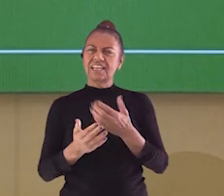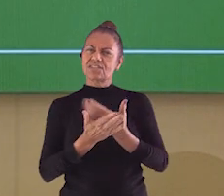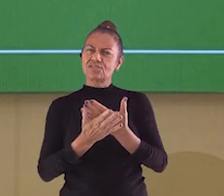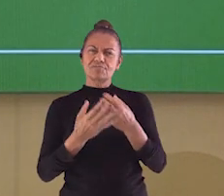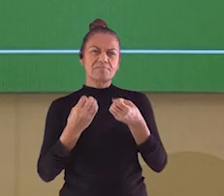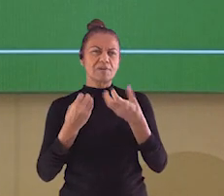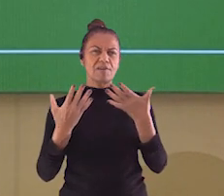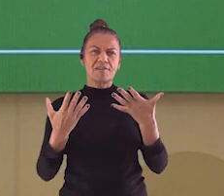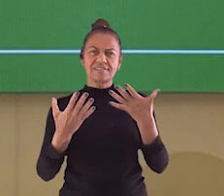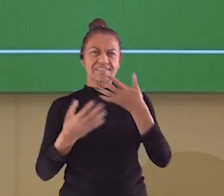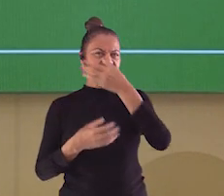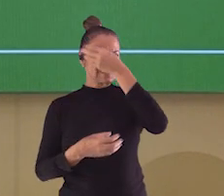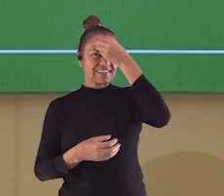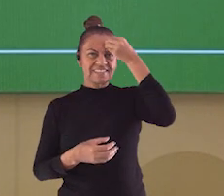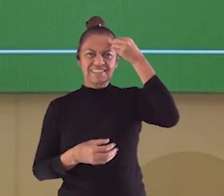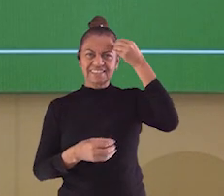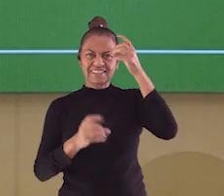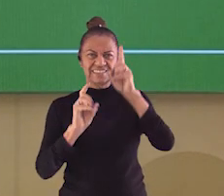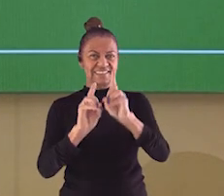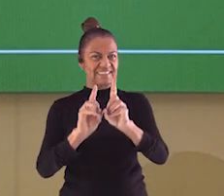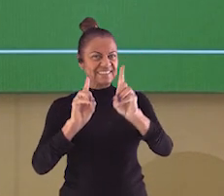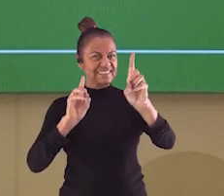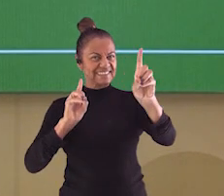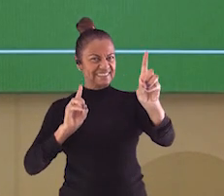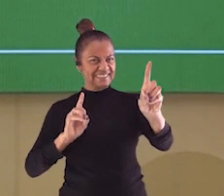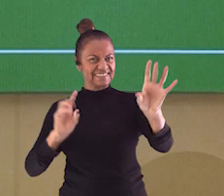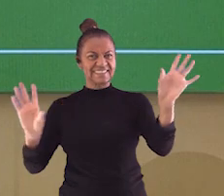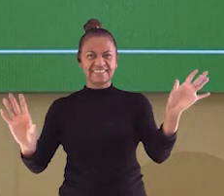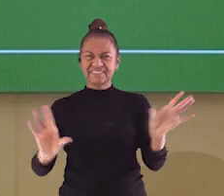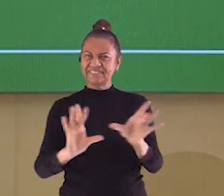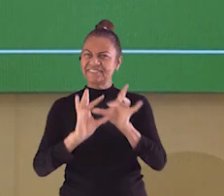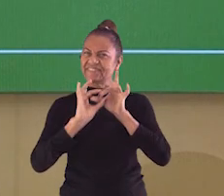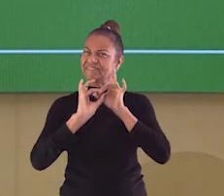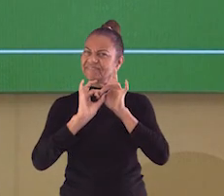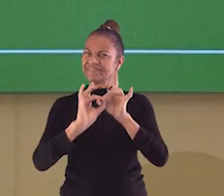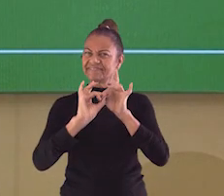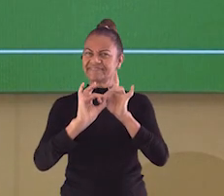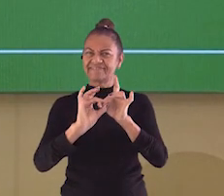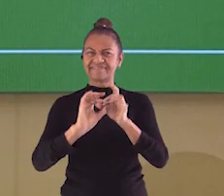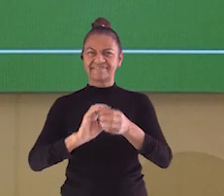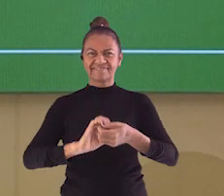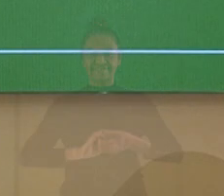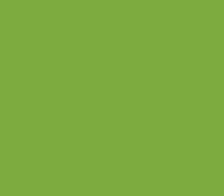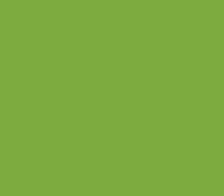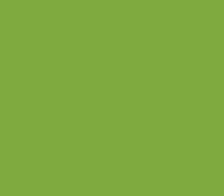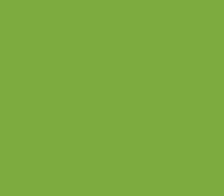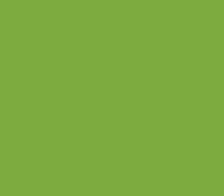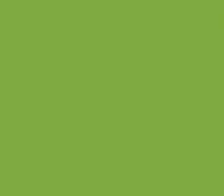Bons estudos e não esqueçam que mesmo distantes, estamos juntos.